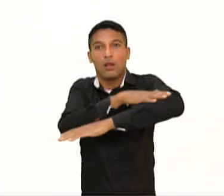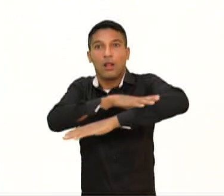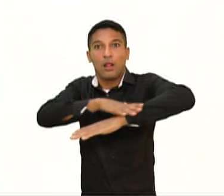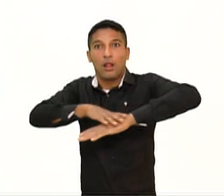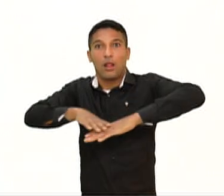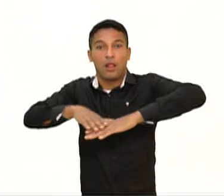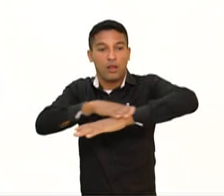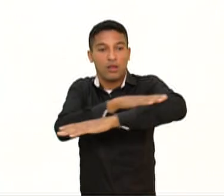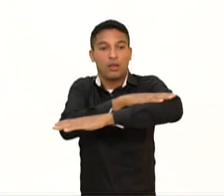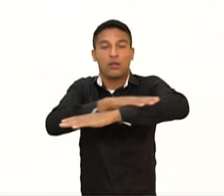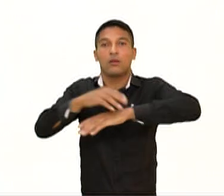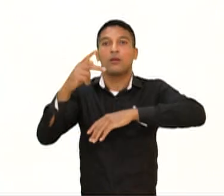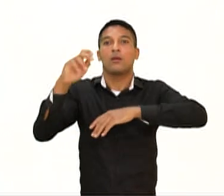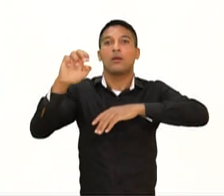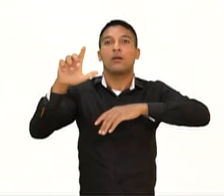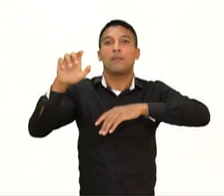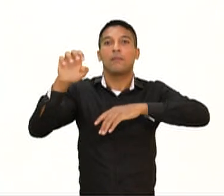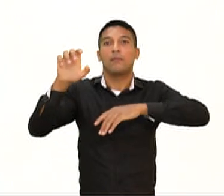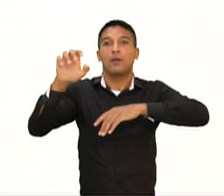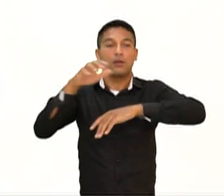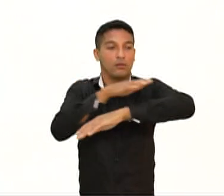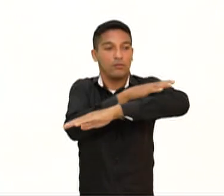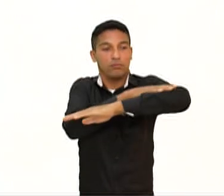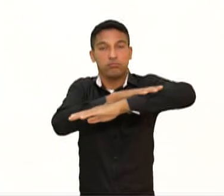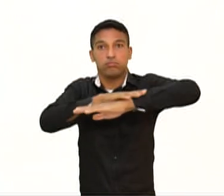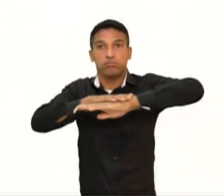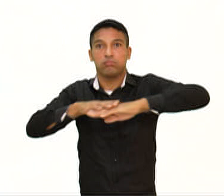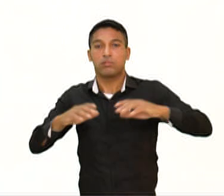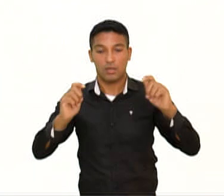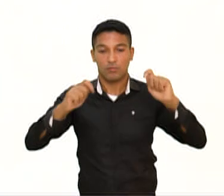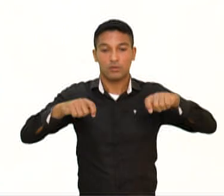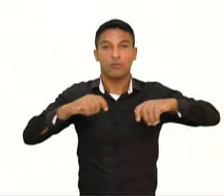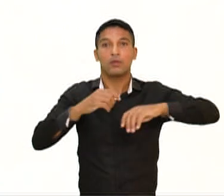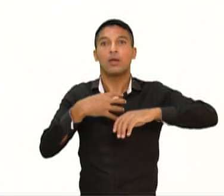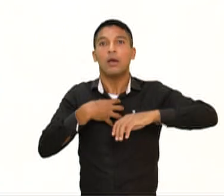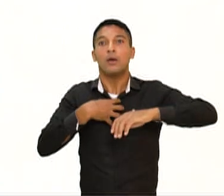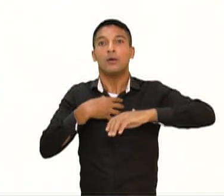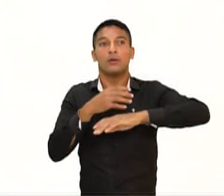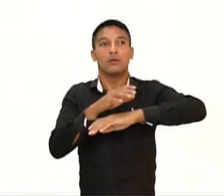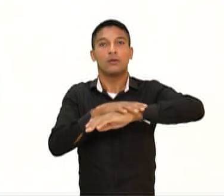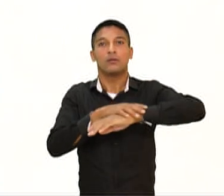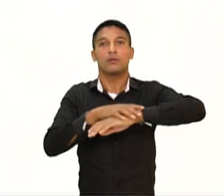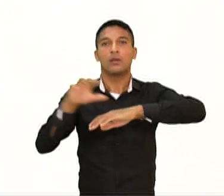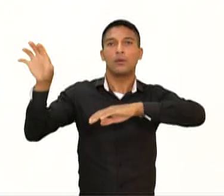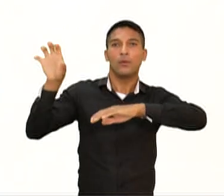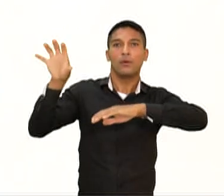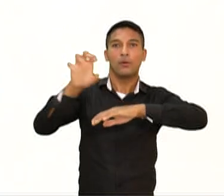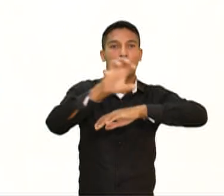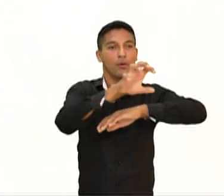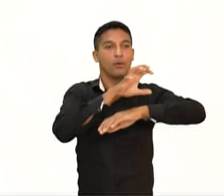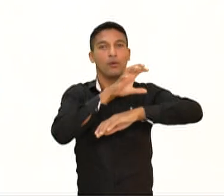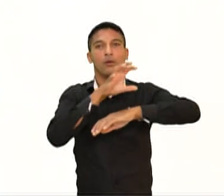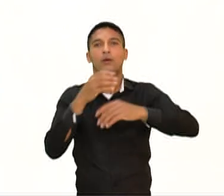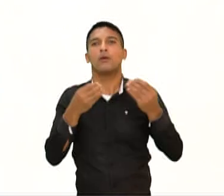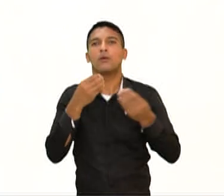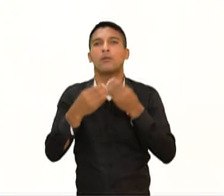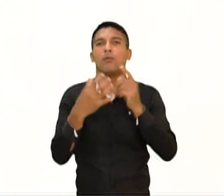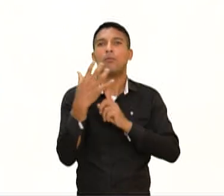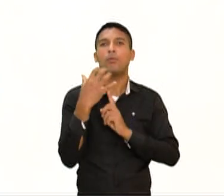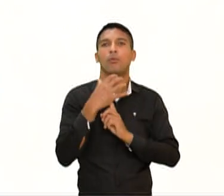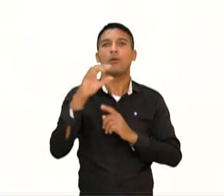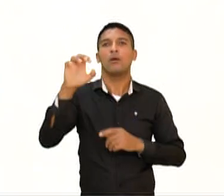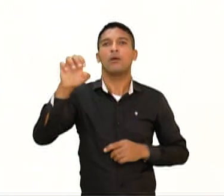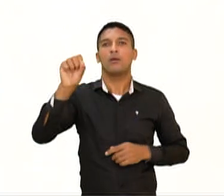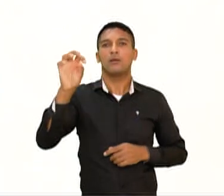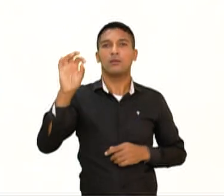e ela é possível, através dela e dos outros órgãos dos sentidos, receber estímulos. Como que eu vou receber esses estímulos? Então,